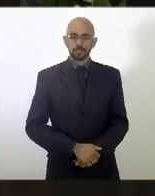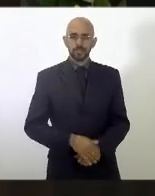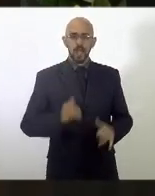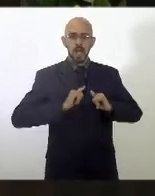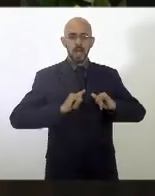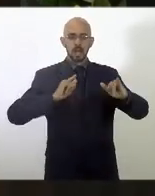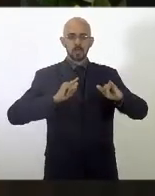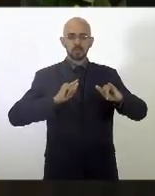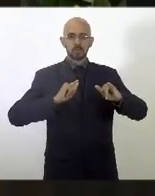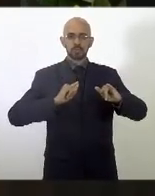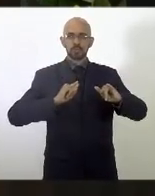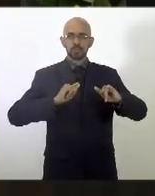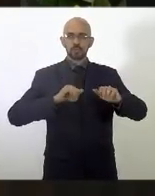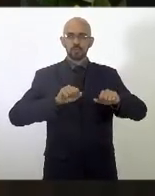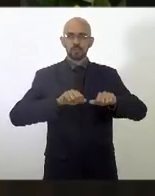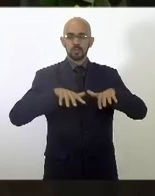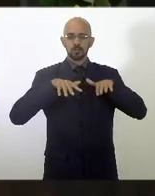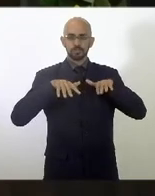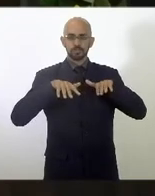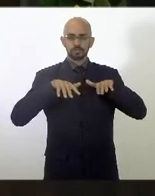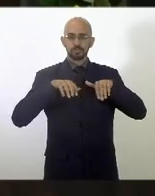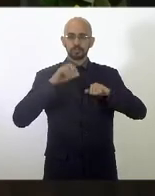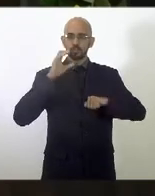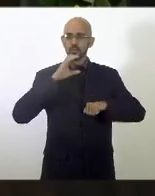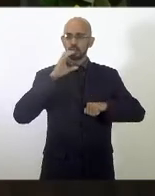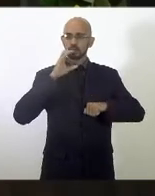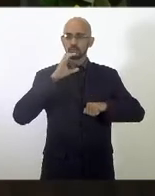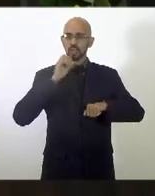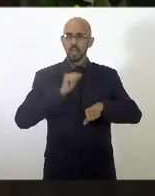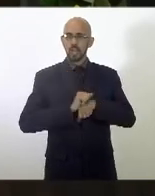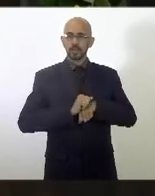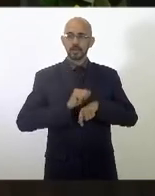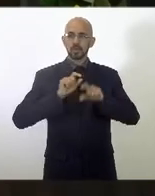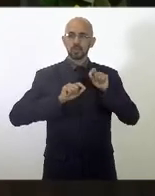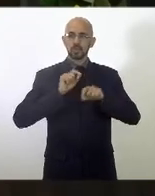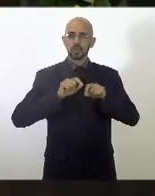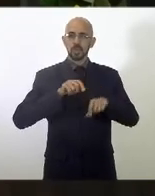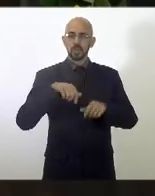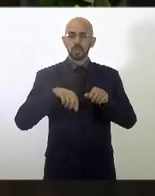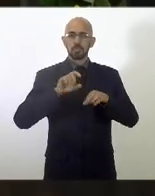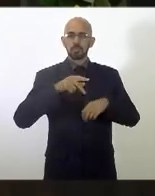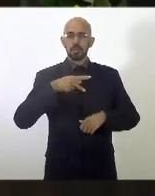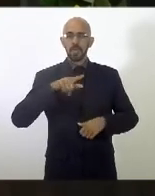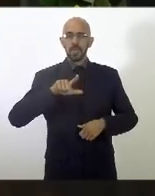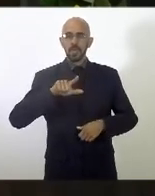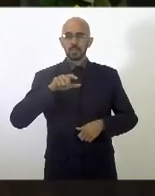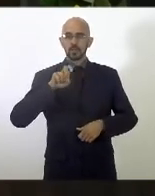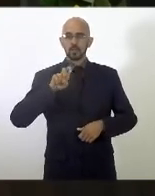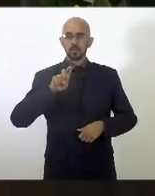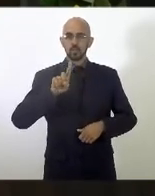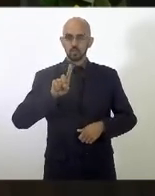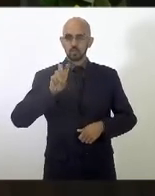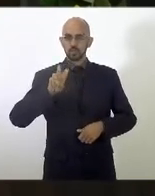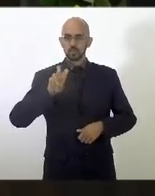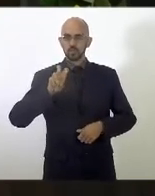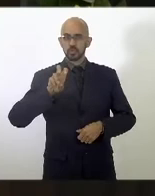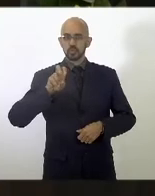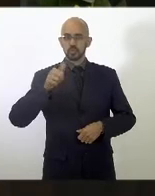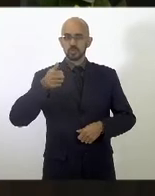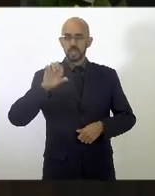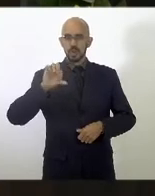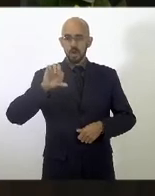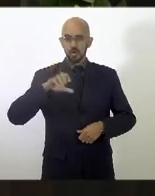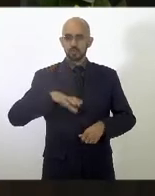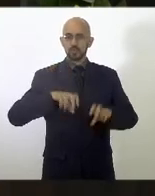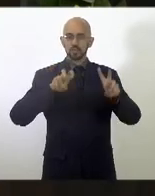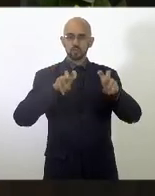Anuncio em tramitação ordinária, segunda discussão, projeto de lei 1597 de 19, de autoria do deputado Daniel Librelon, que dispõe